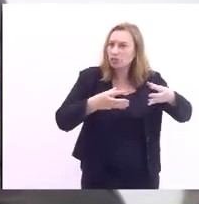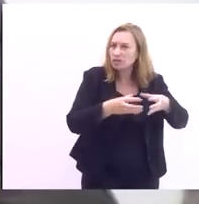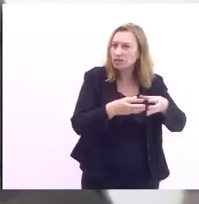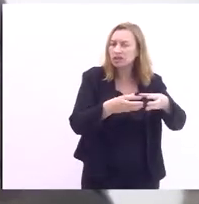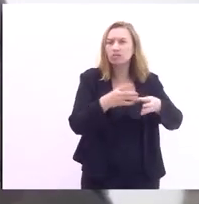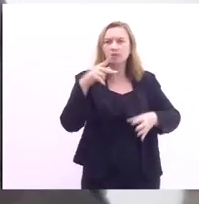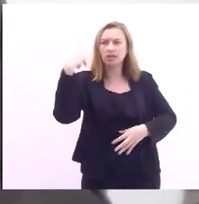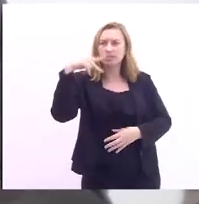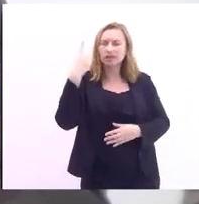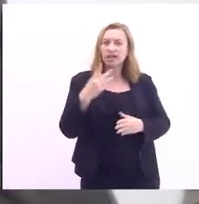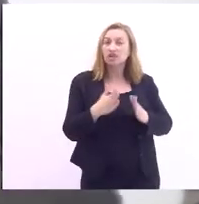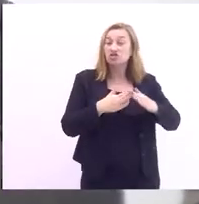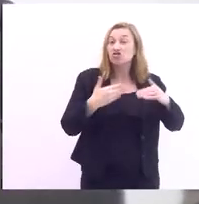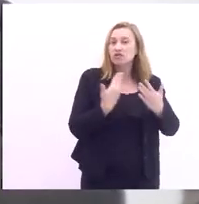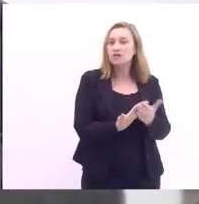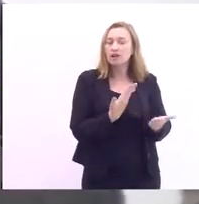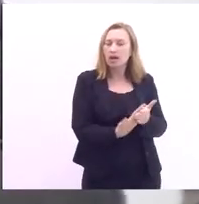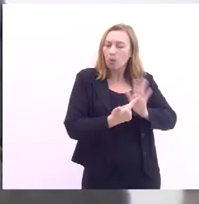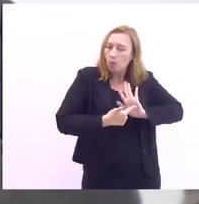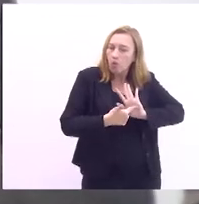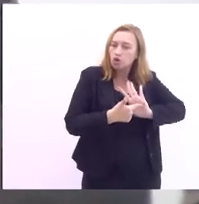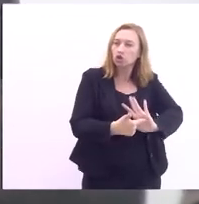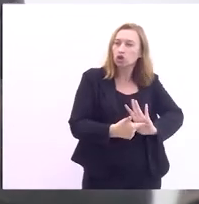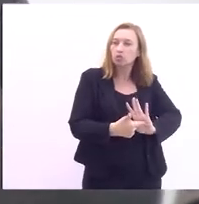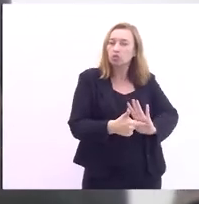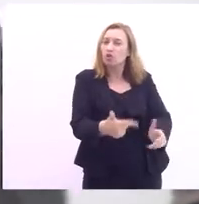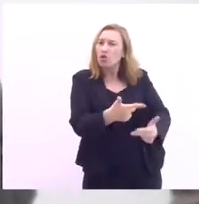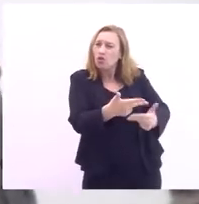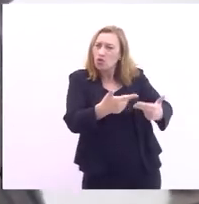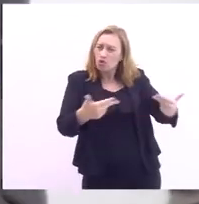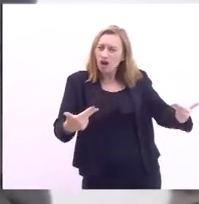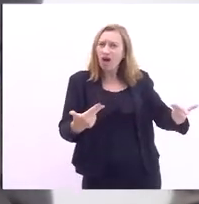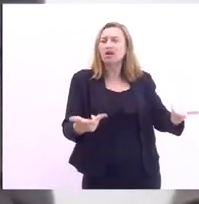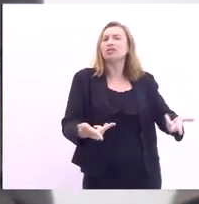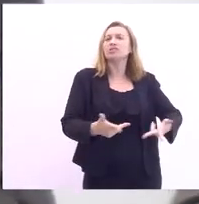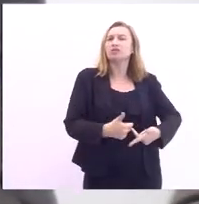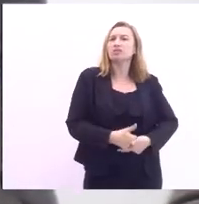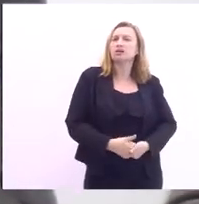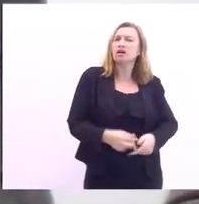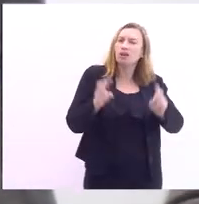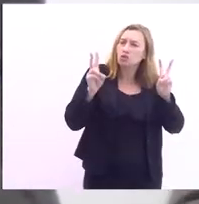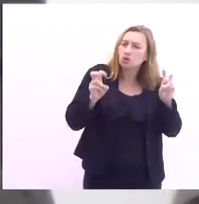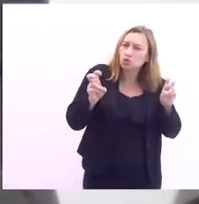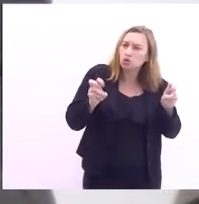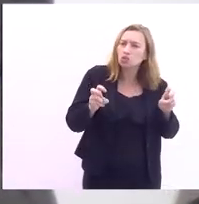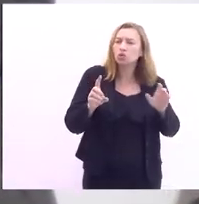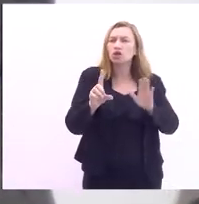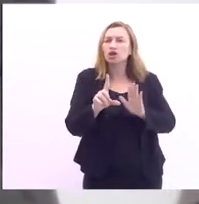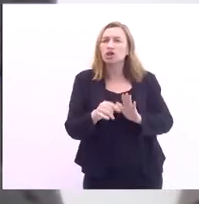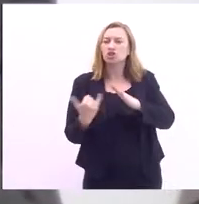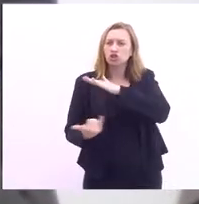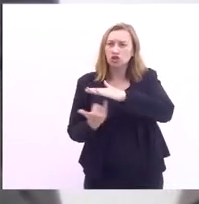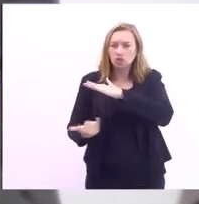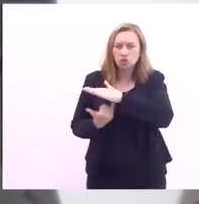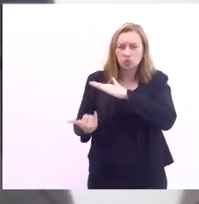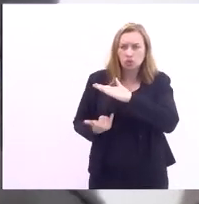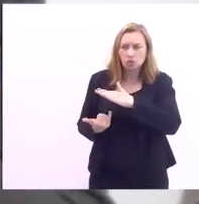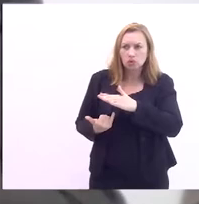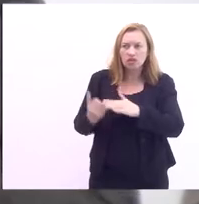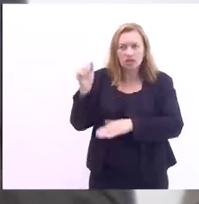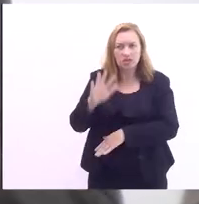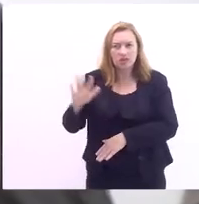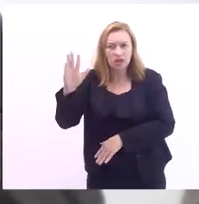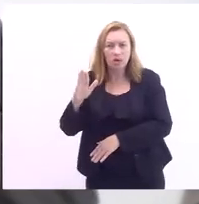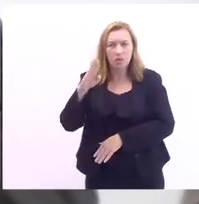de inquérito. E demonstramos uma certa cumplicidade entre o Instituto Nacional de Meteorologia, o